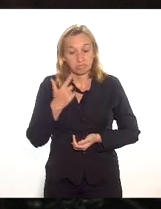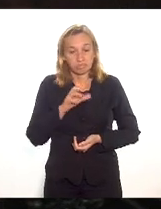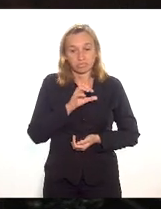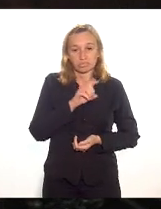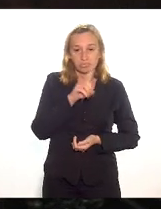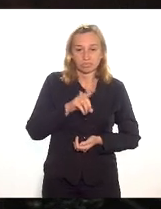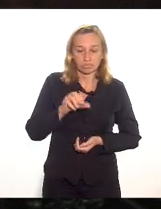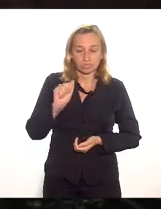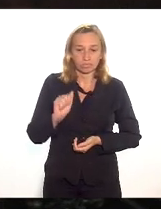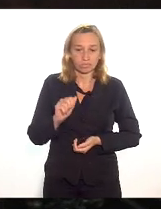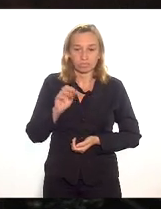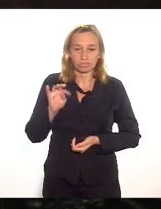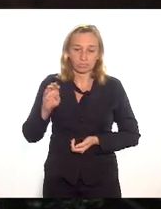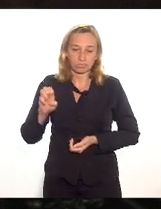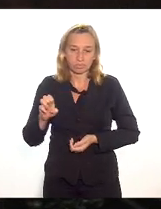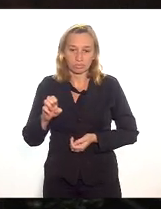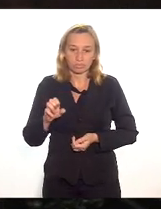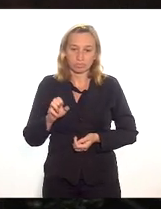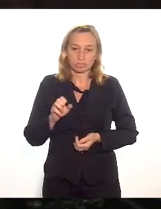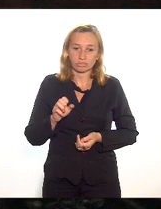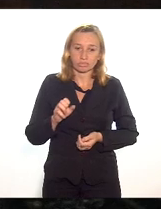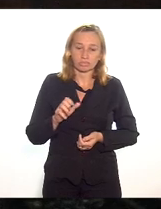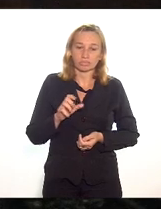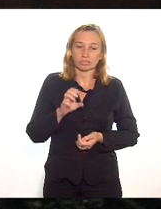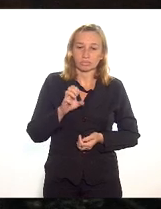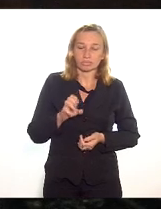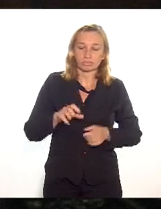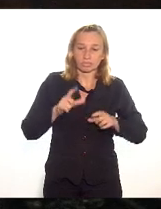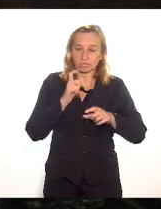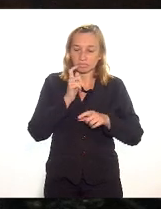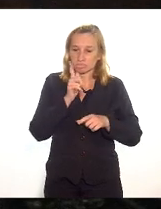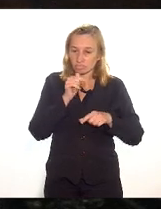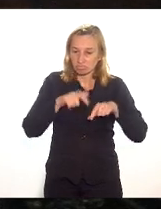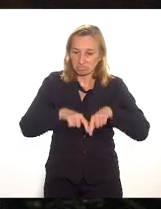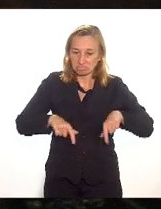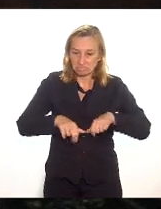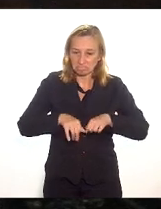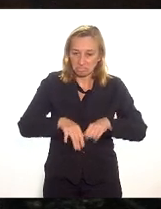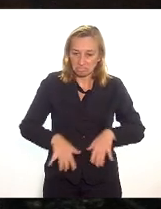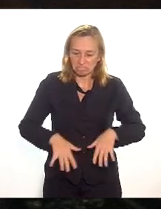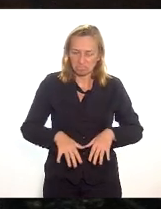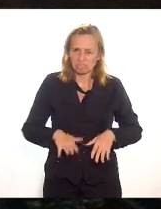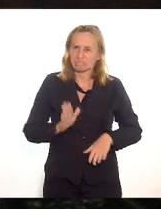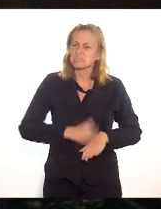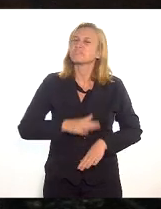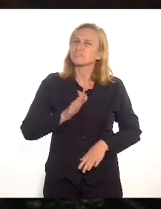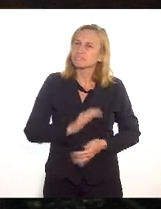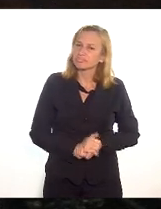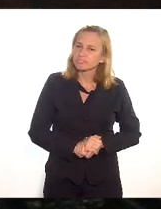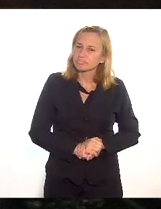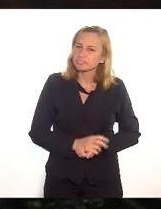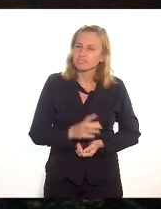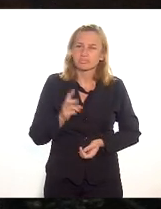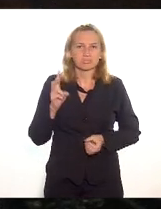e é esgoto vazando para tudo quanto é lado. Quer mais indícios, quer mais fatores para nós todos